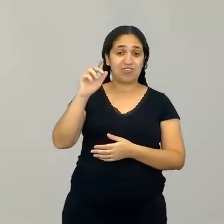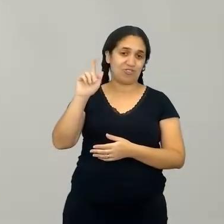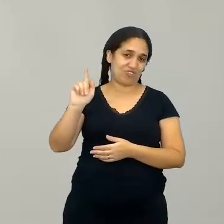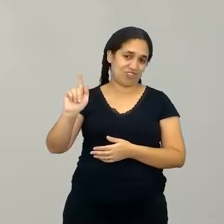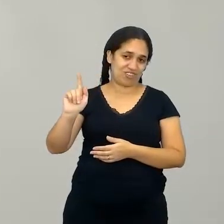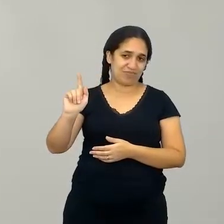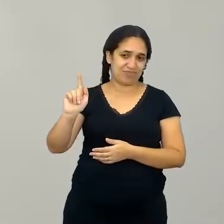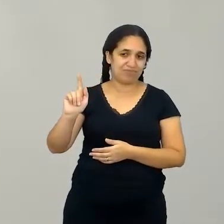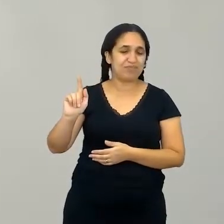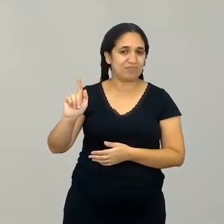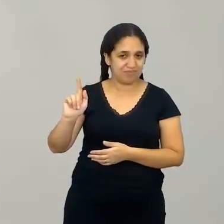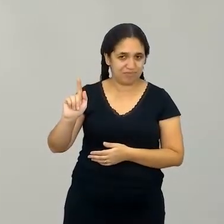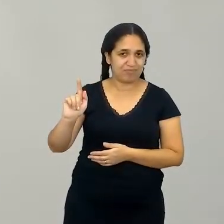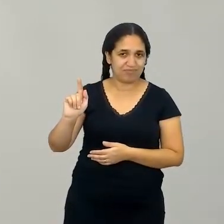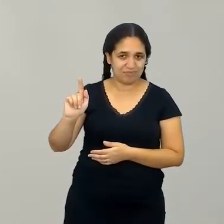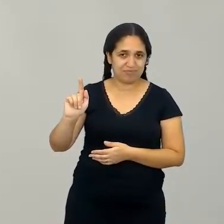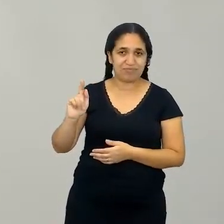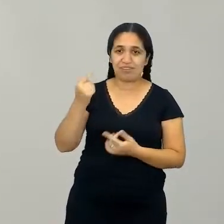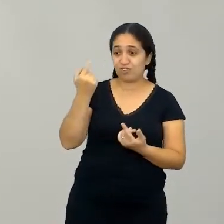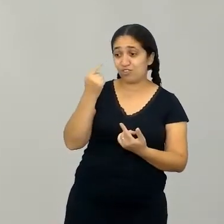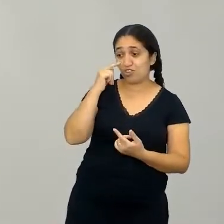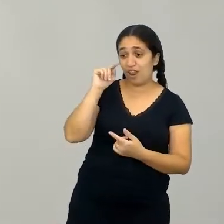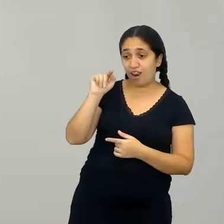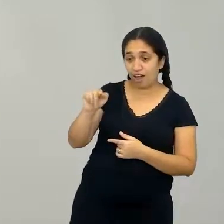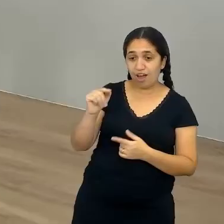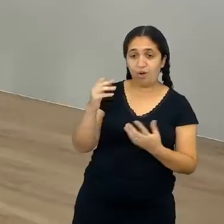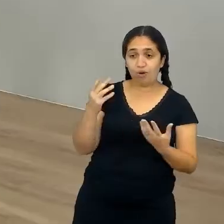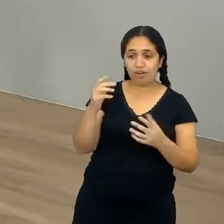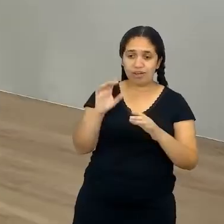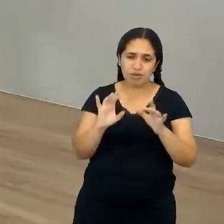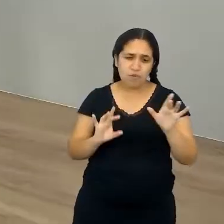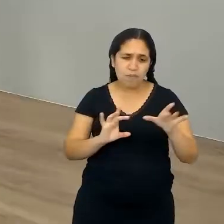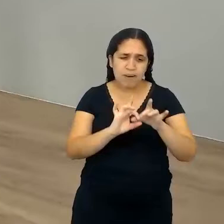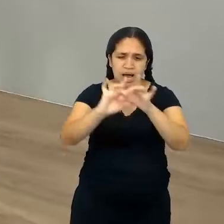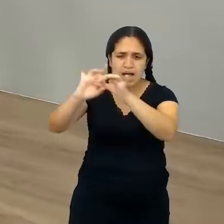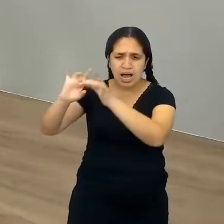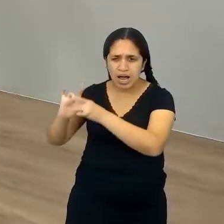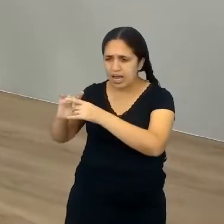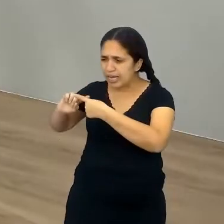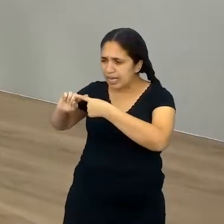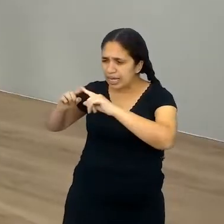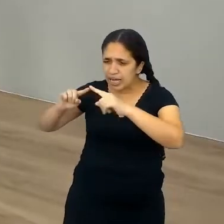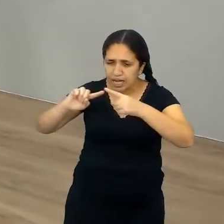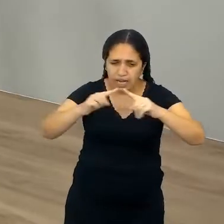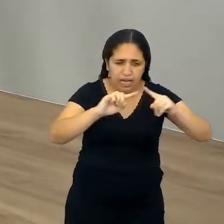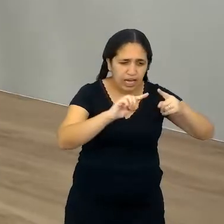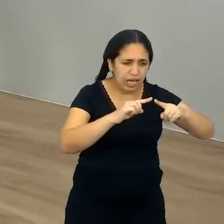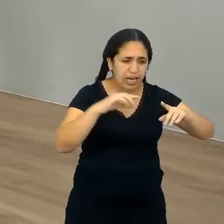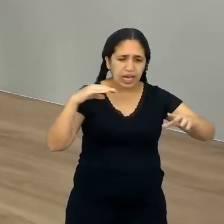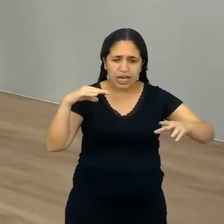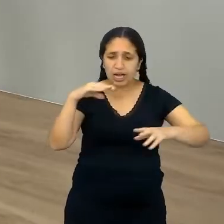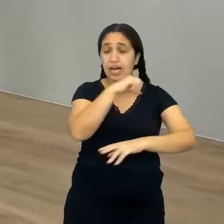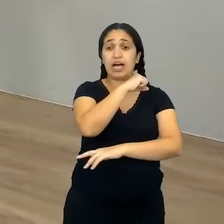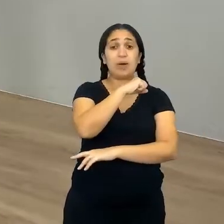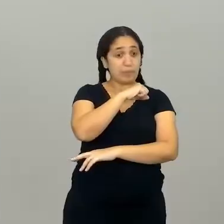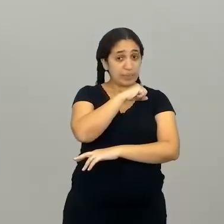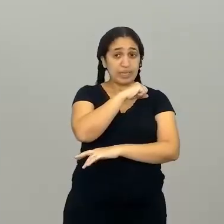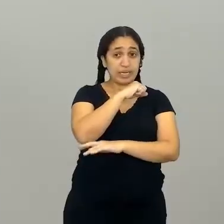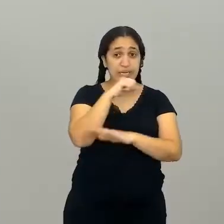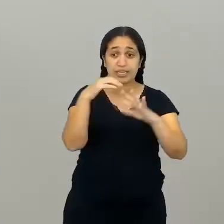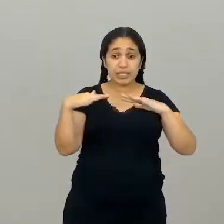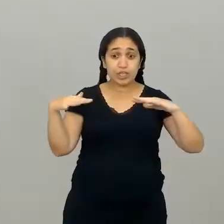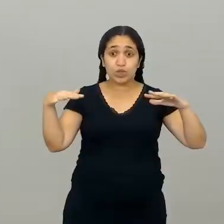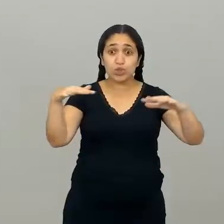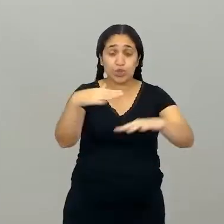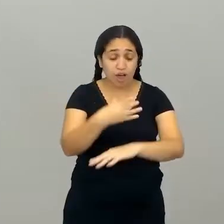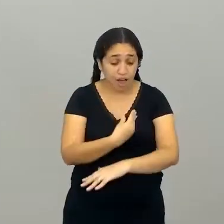Isso. Né? Aonde a gente vai ter uma rede de conexão tão rápida e tão eficaz que toda a nossa